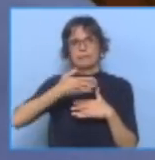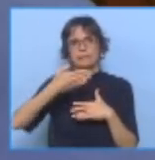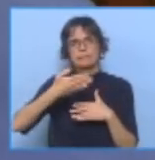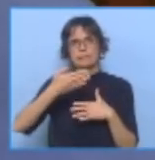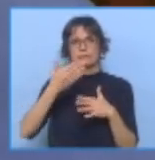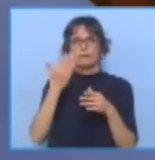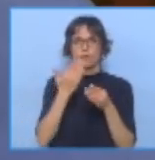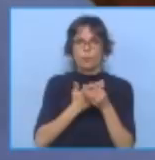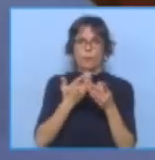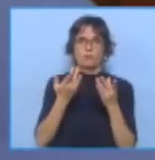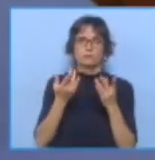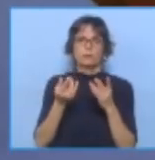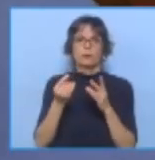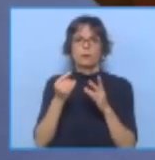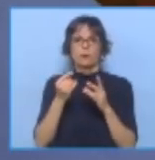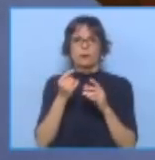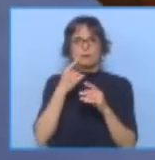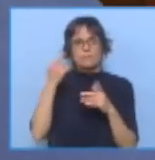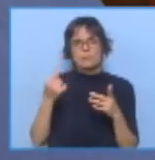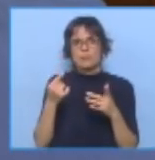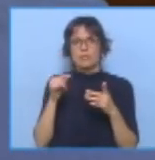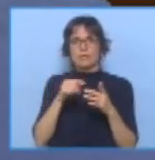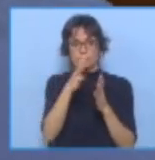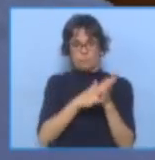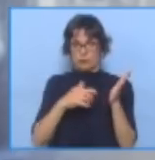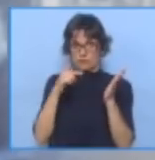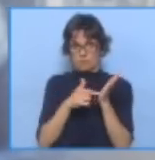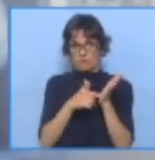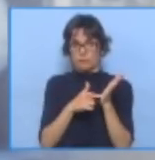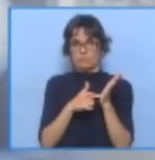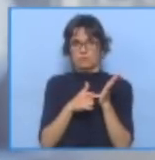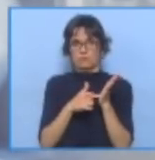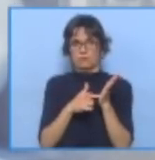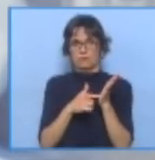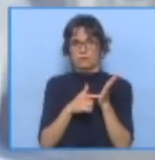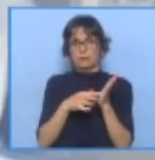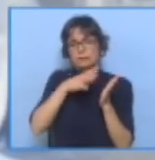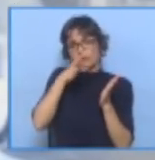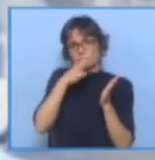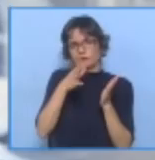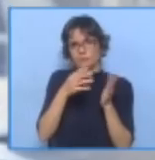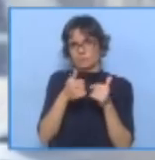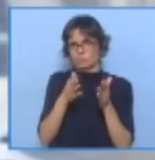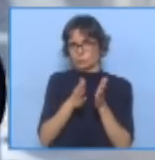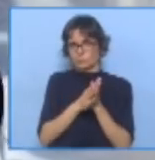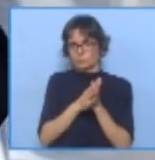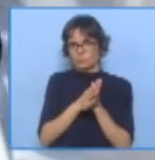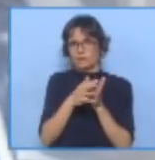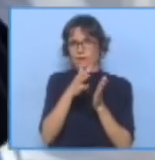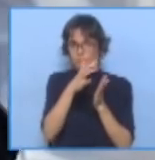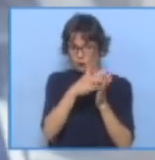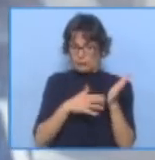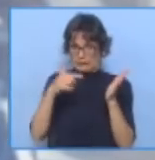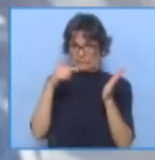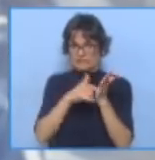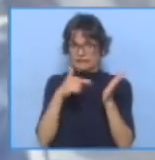aqui pré-anunciado. Portanto, estes textos têm uma dinâmica, um dinamismo de antecipar, colocar